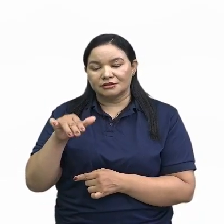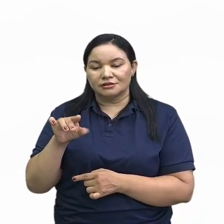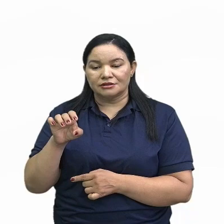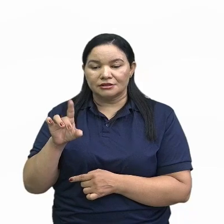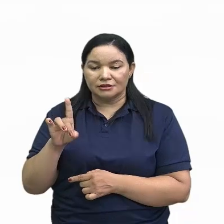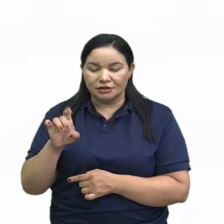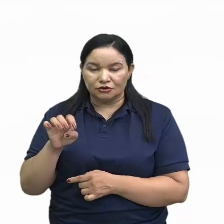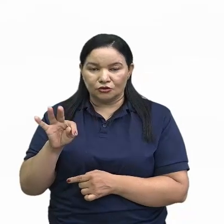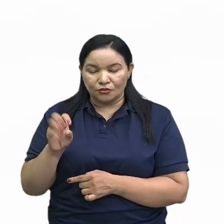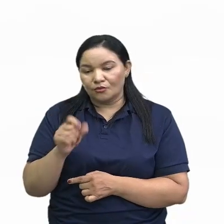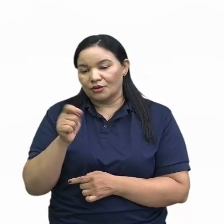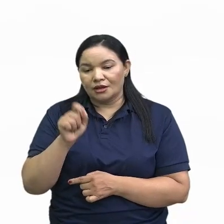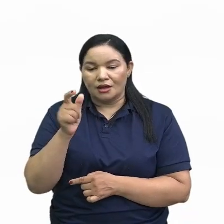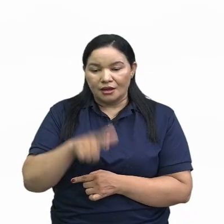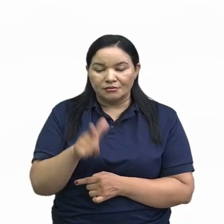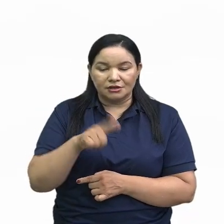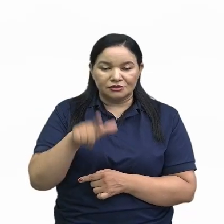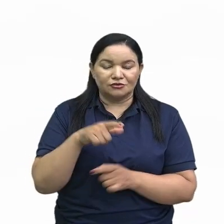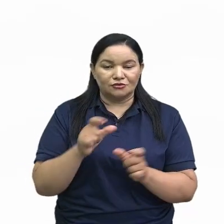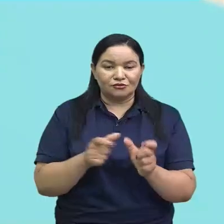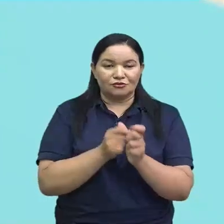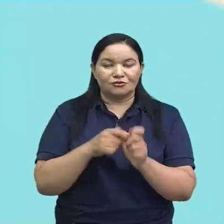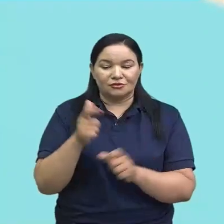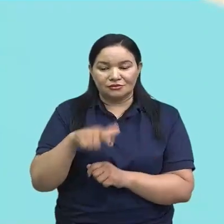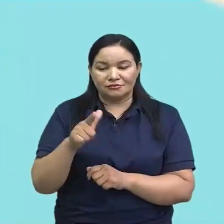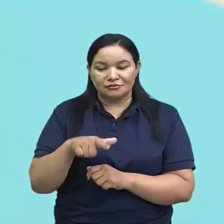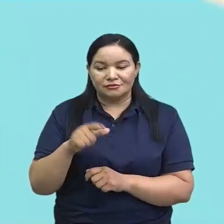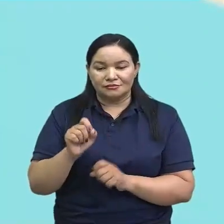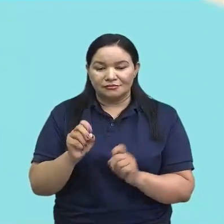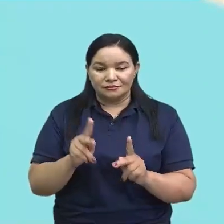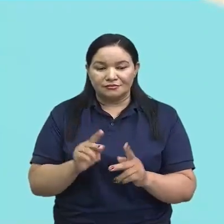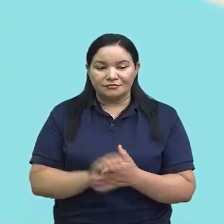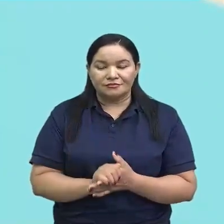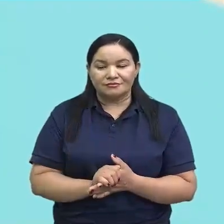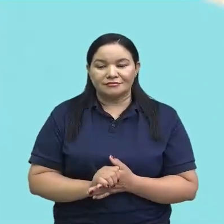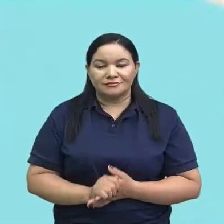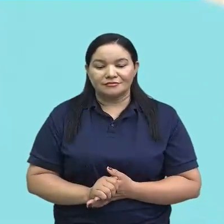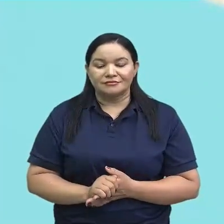ou seja, a repetição de muitas conjunções no enunciado do texto.